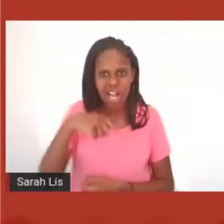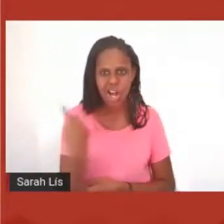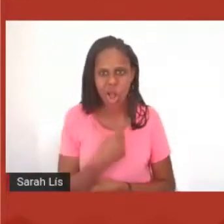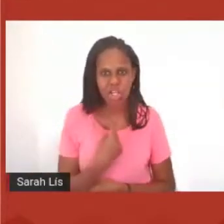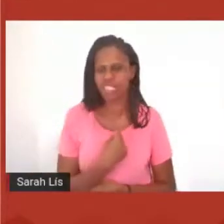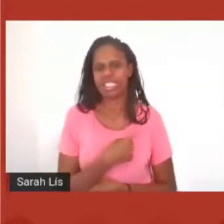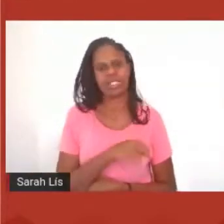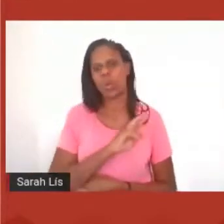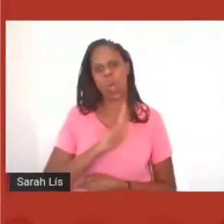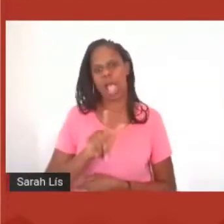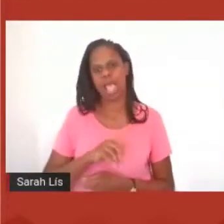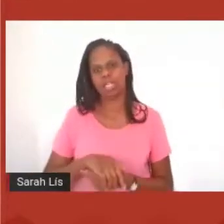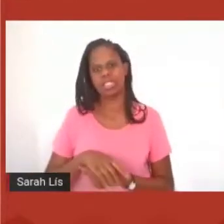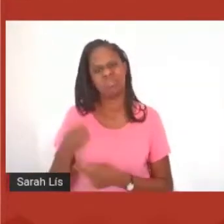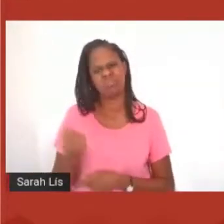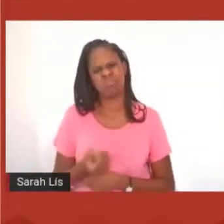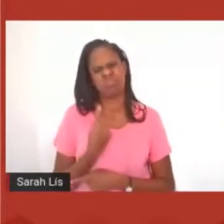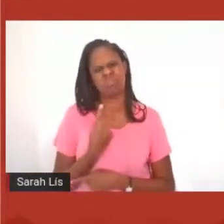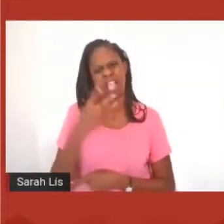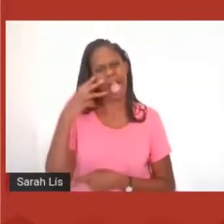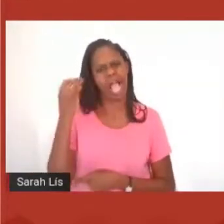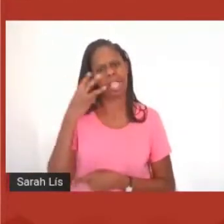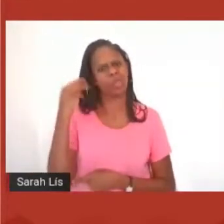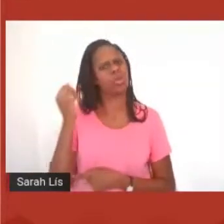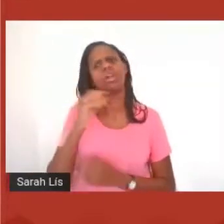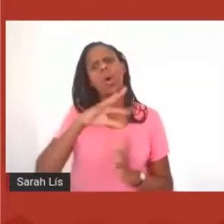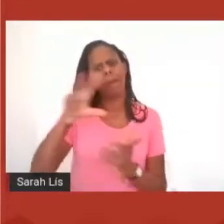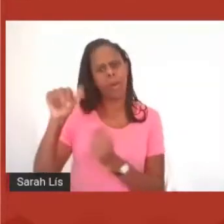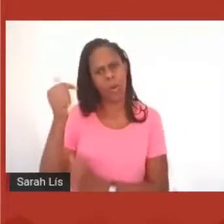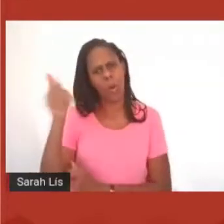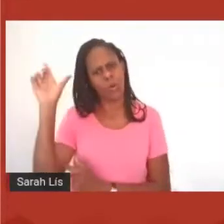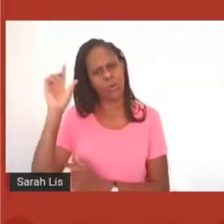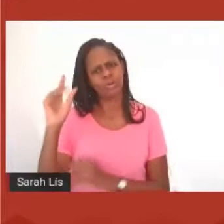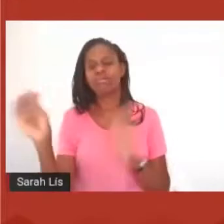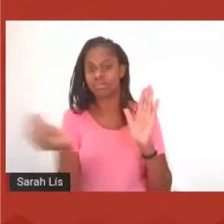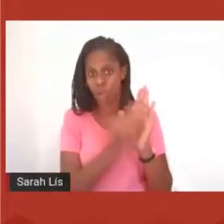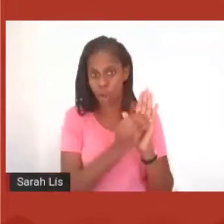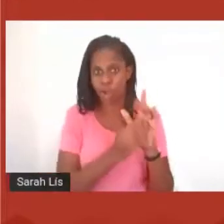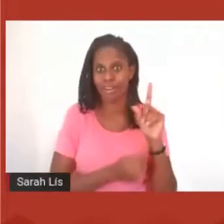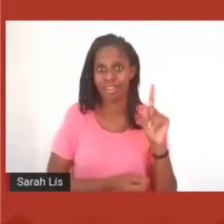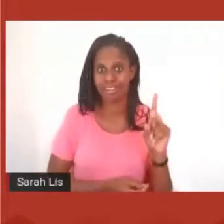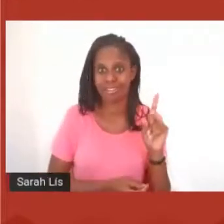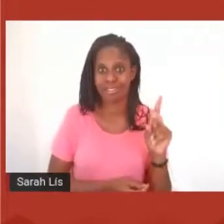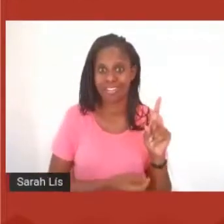Precisa colocar lá no Jamboard, senão não vai para o relatório.